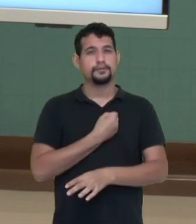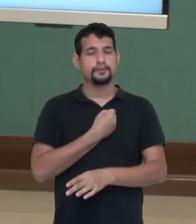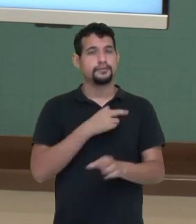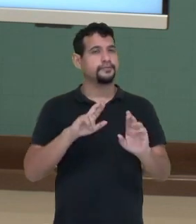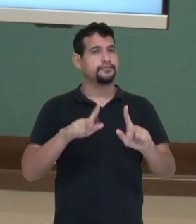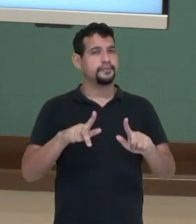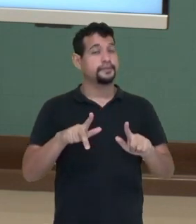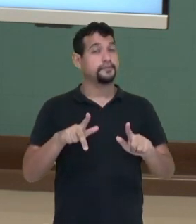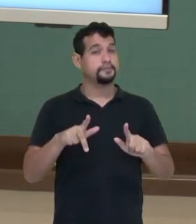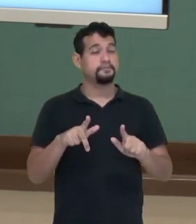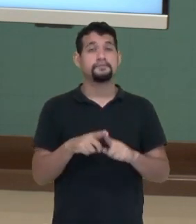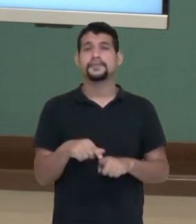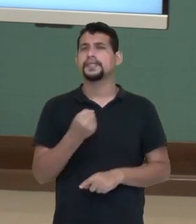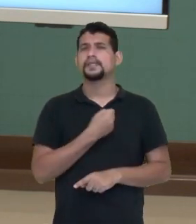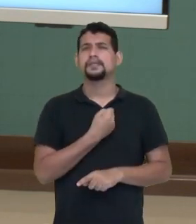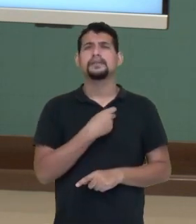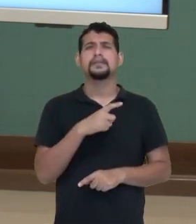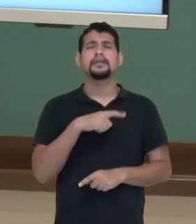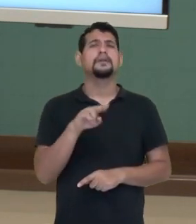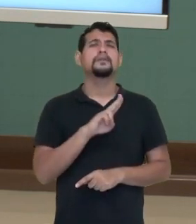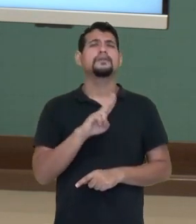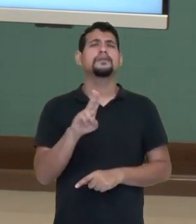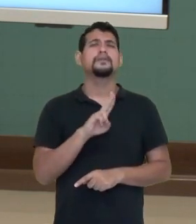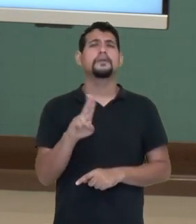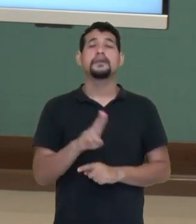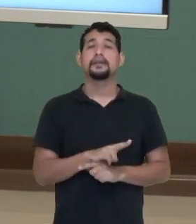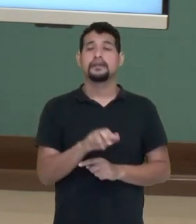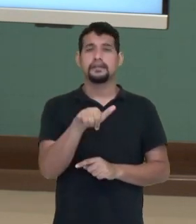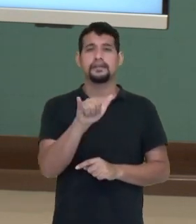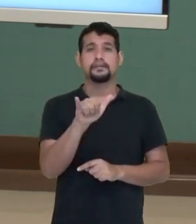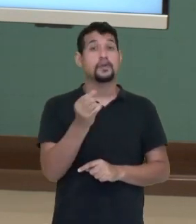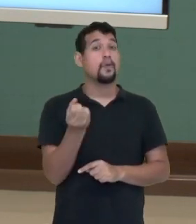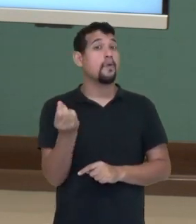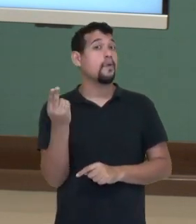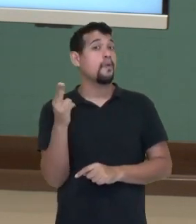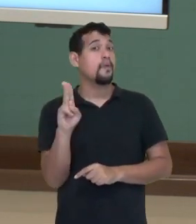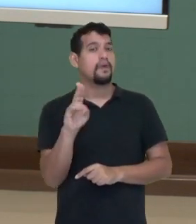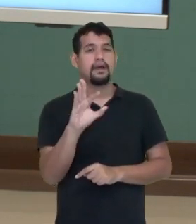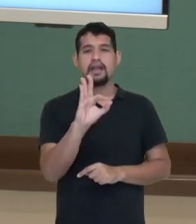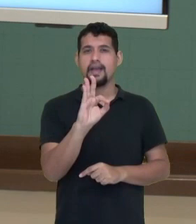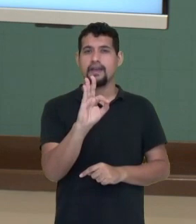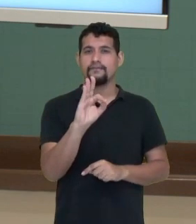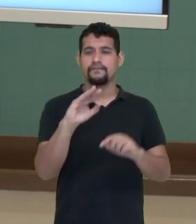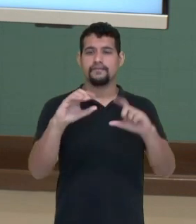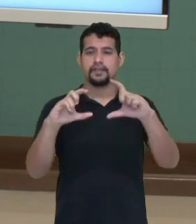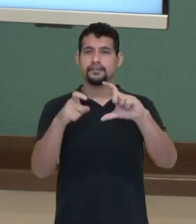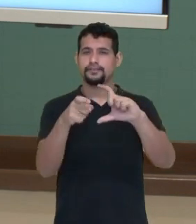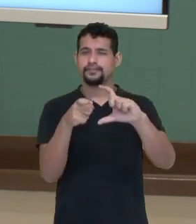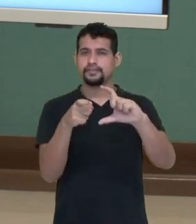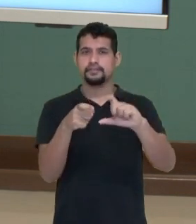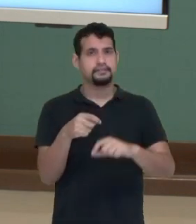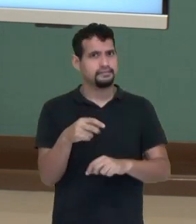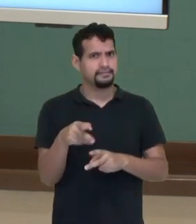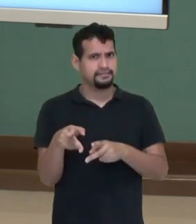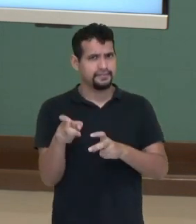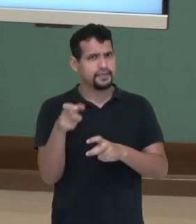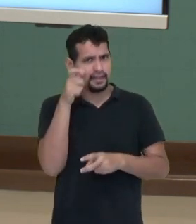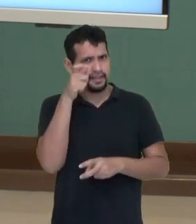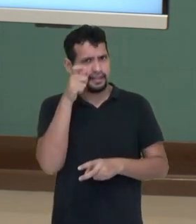número, ok? Esse número que sai a gente chama de y ou f de x. Viu como é